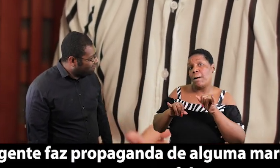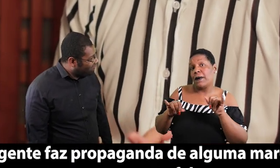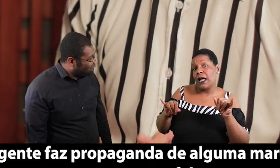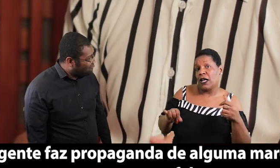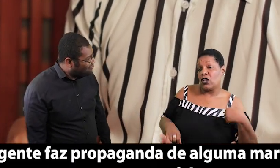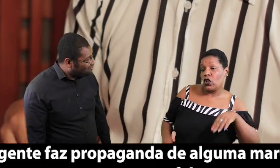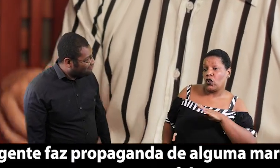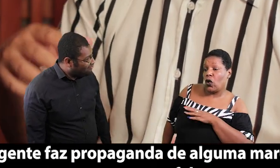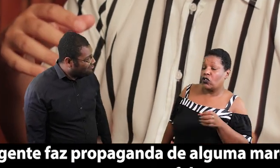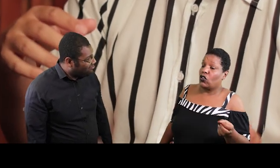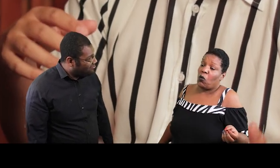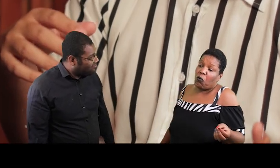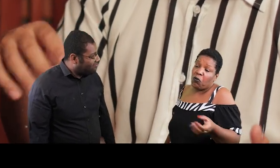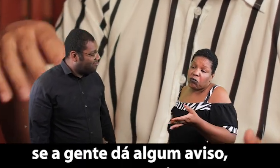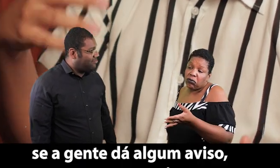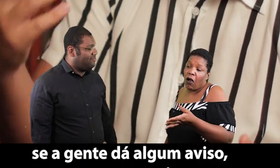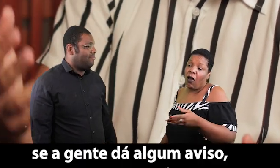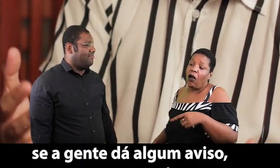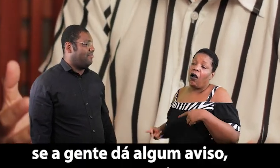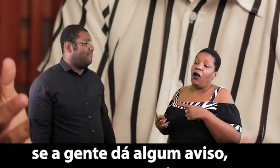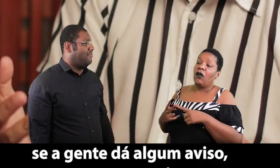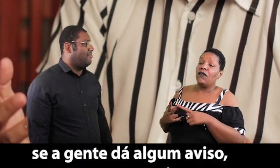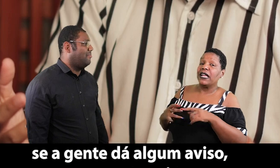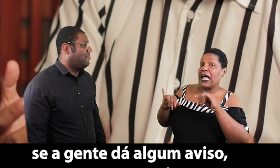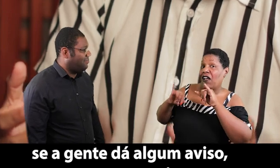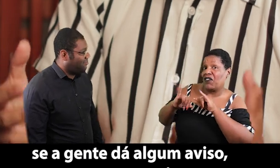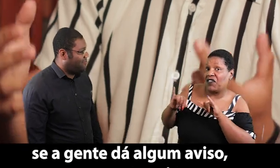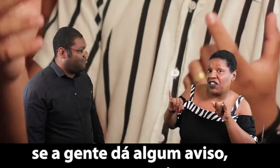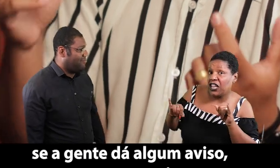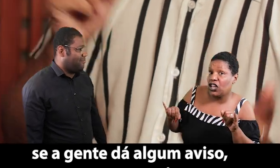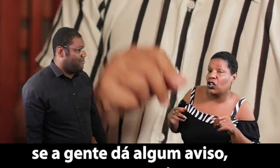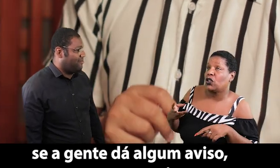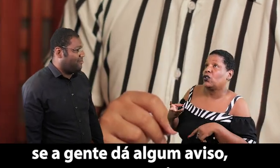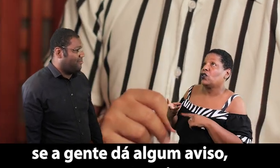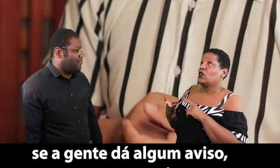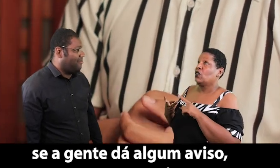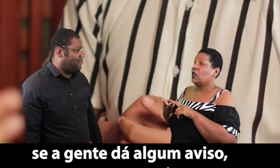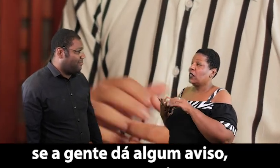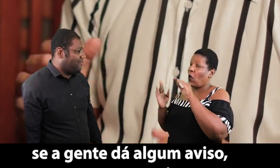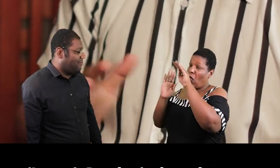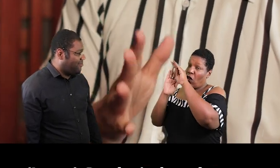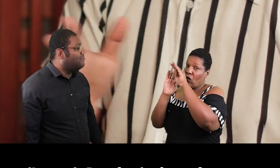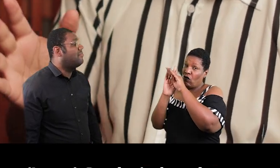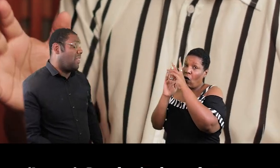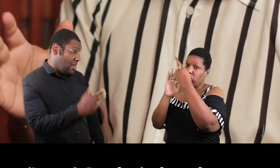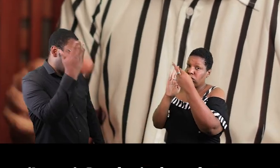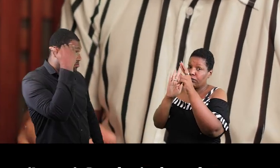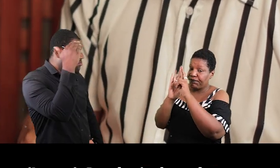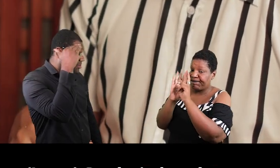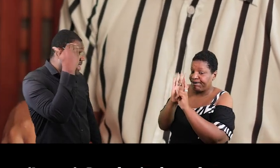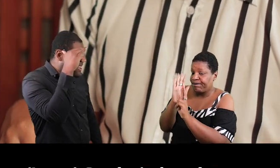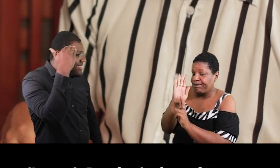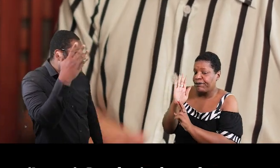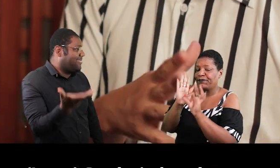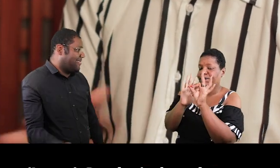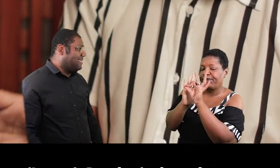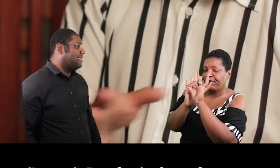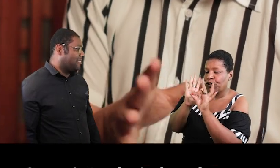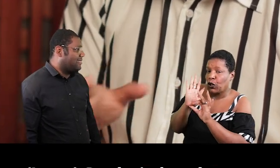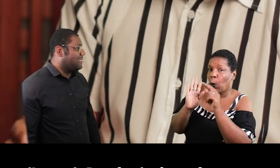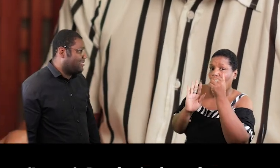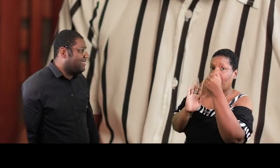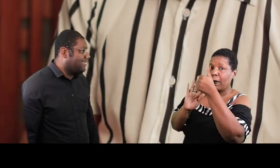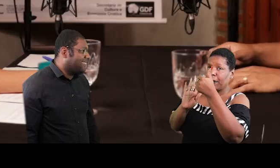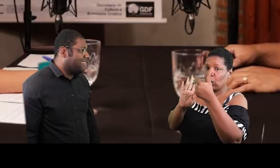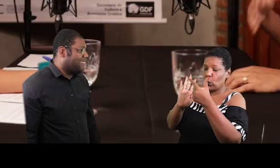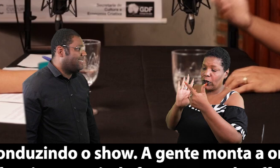marca nossa, se a gente dá algum aviso, como a gente vai tocar. Eu vou conduzir no show. A gente monta a ordem do